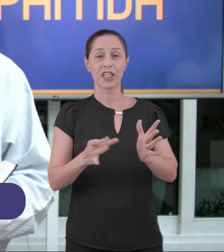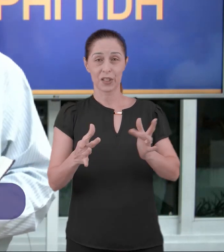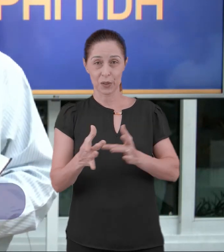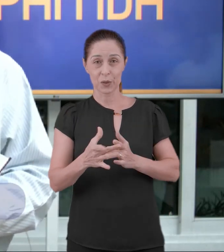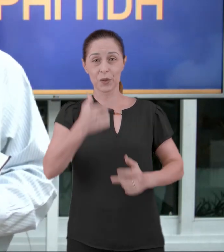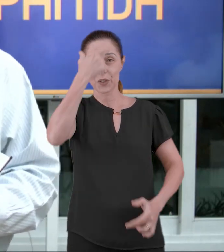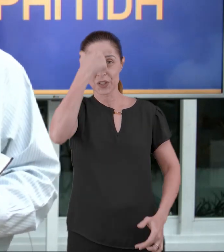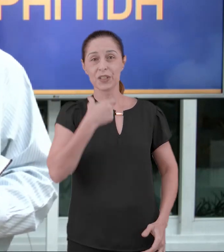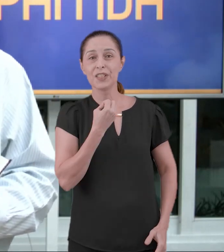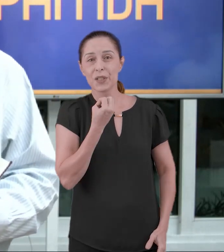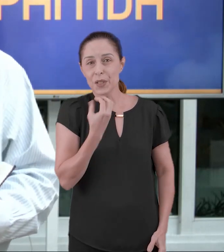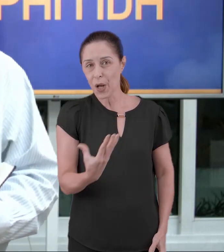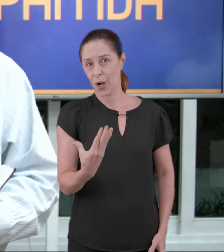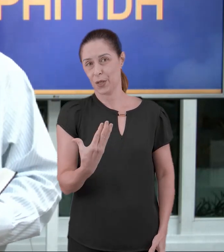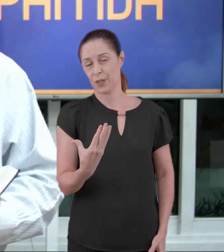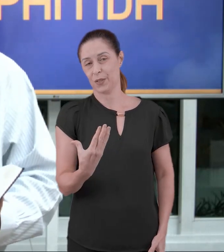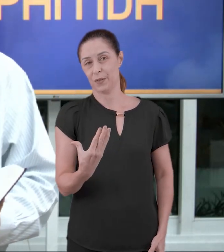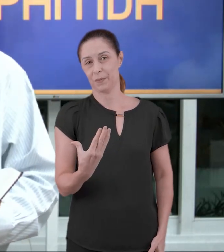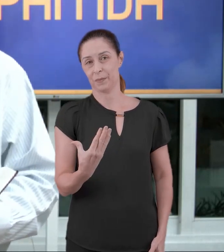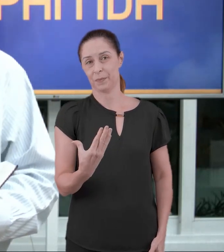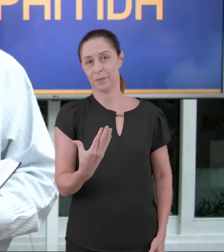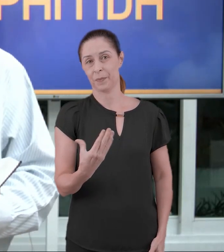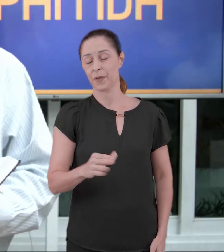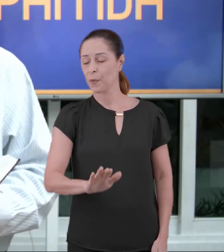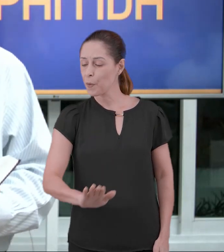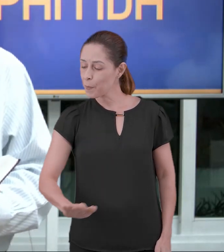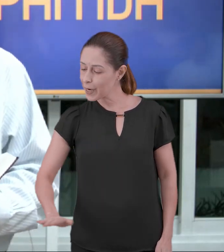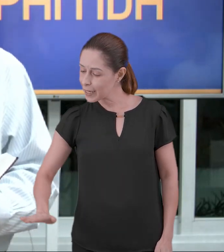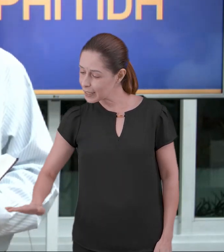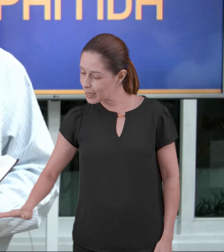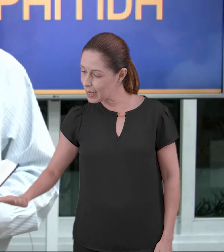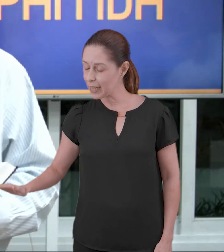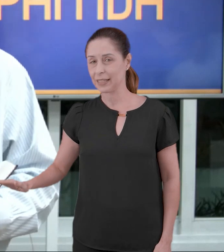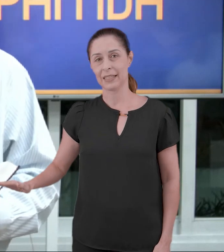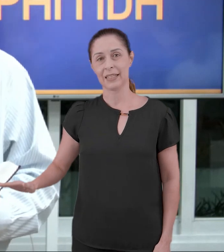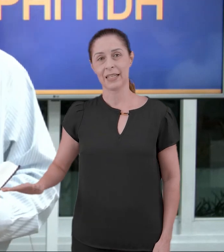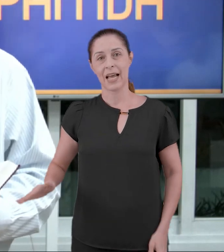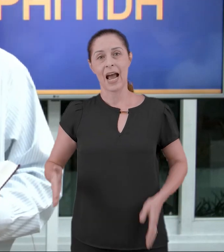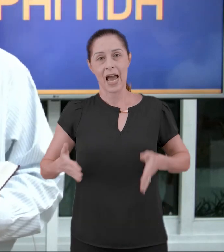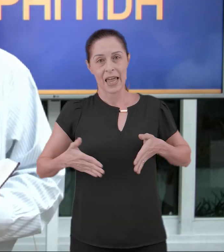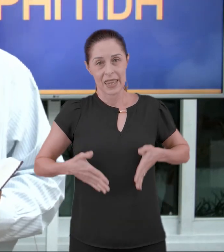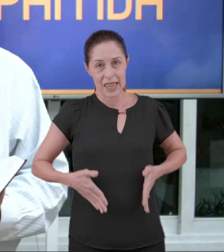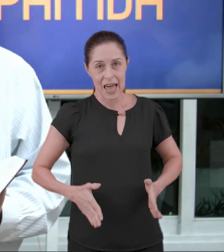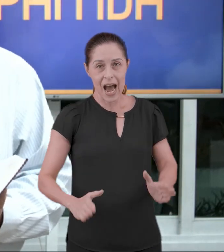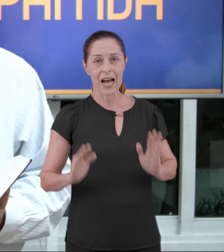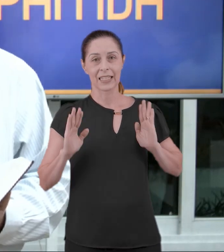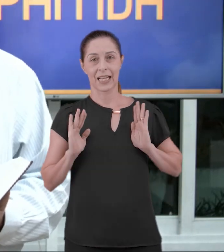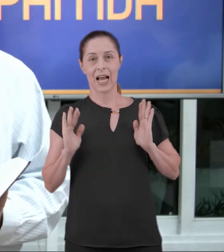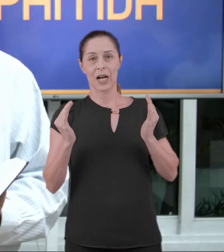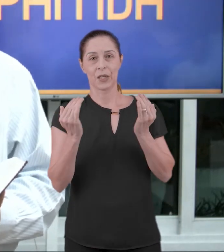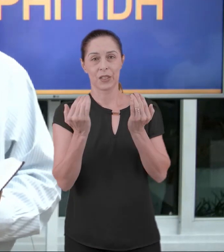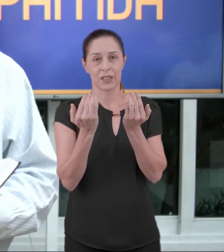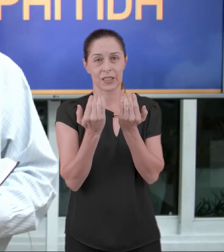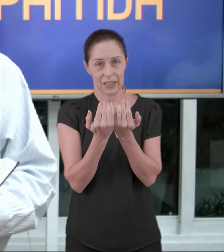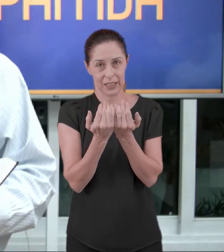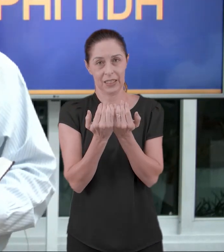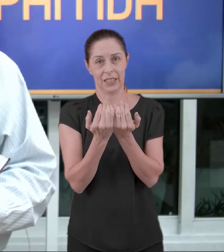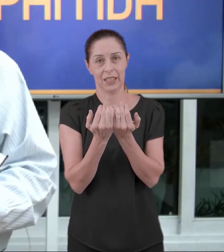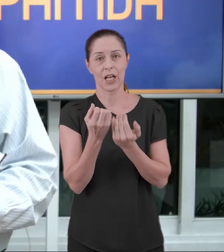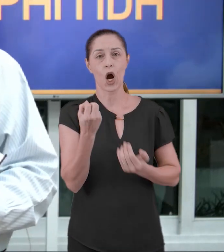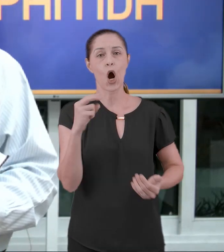sofrem. Então, uma criança que nasce autista, uma família